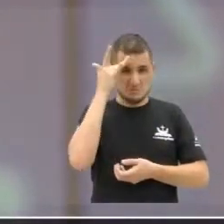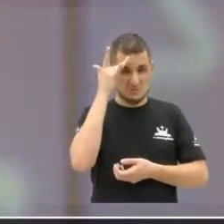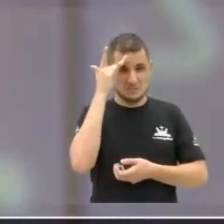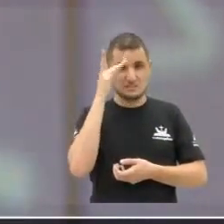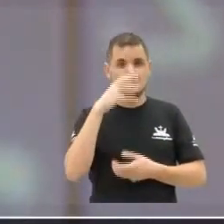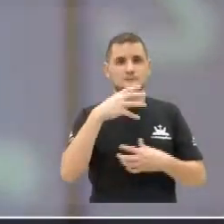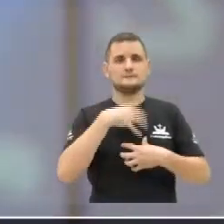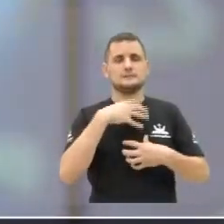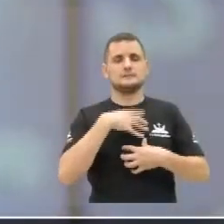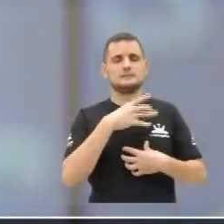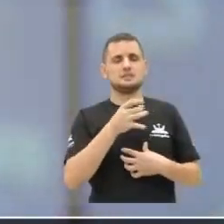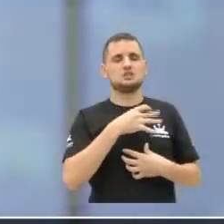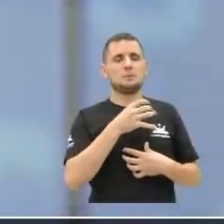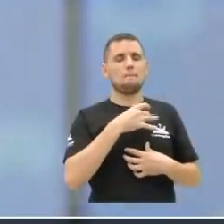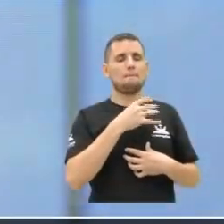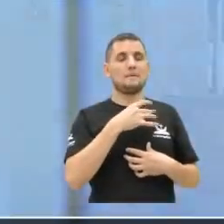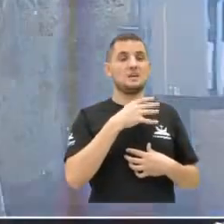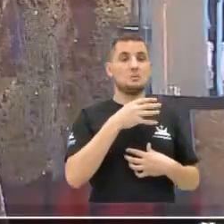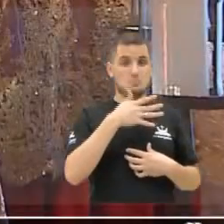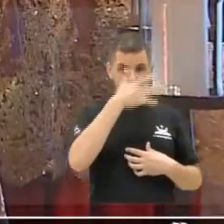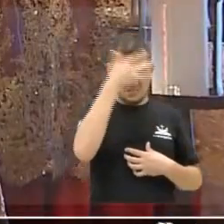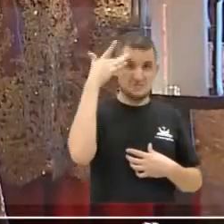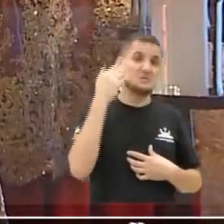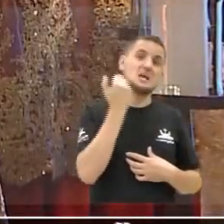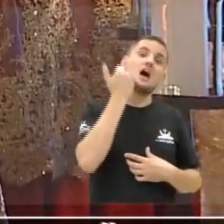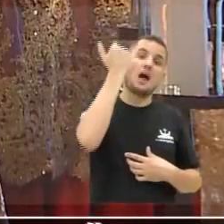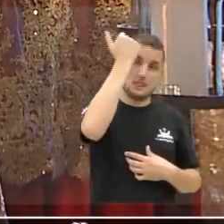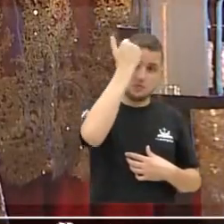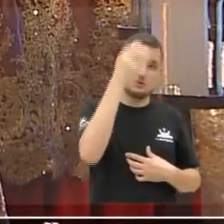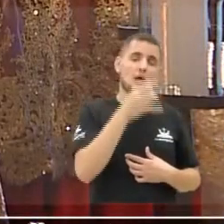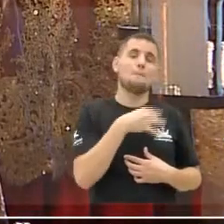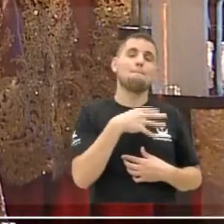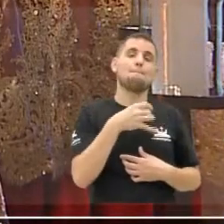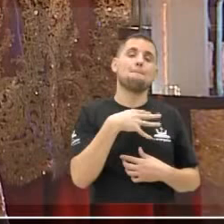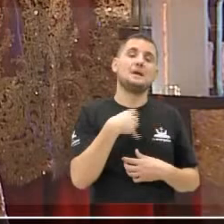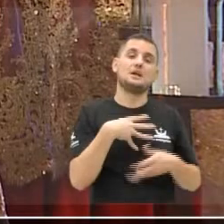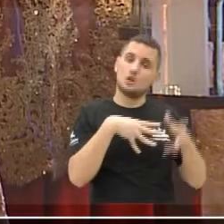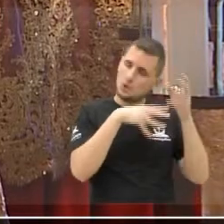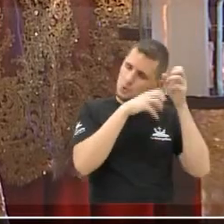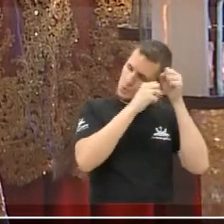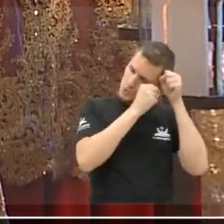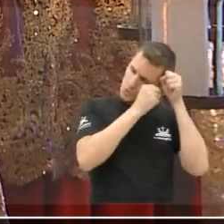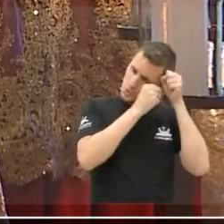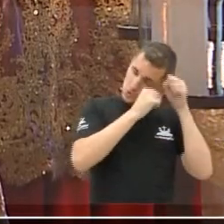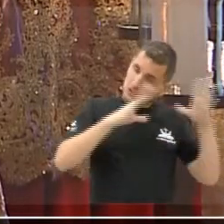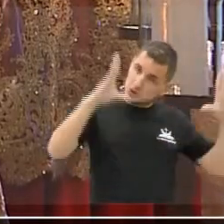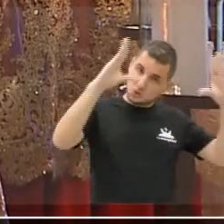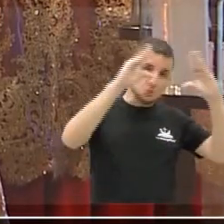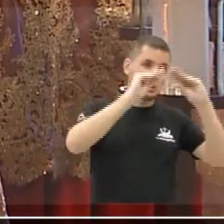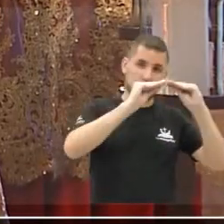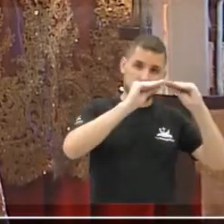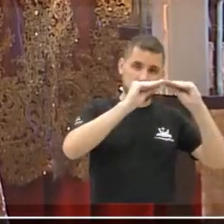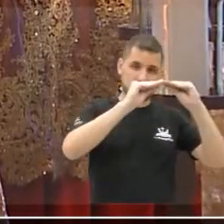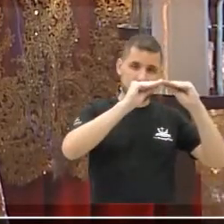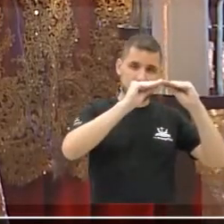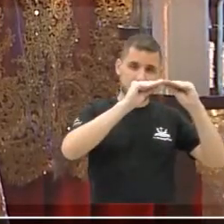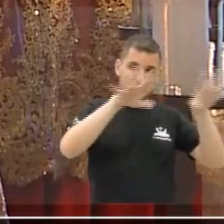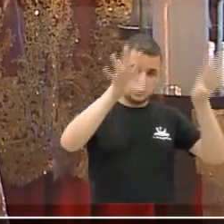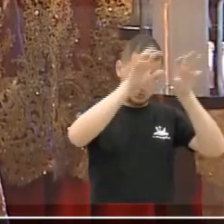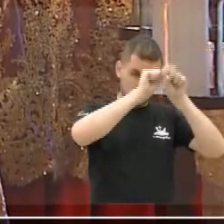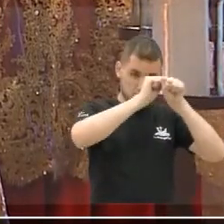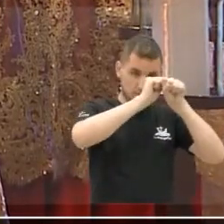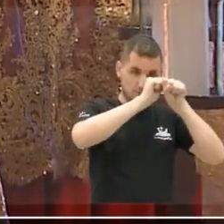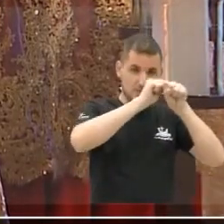quantos adultos ainda têm medo da escuridão da noite? O Senhor vem curando